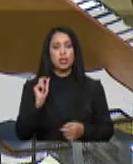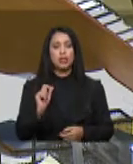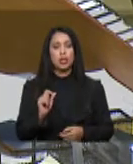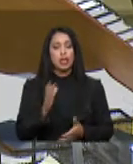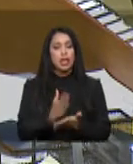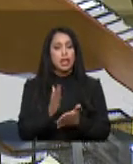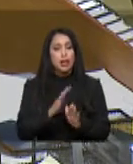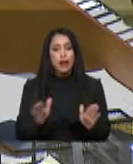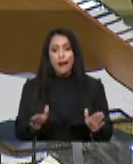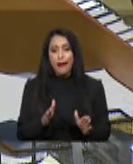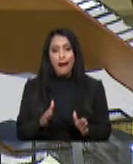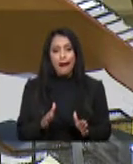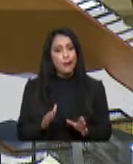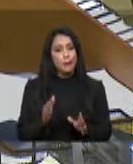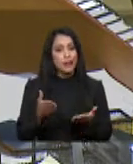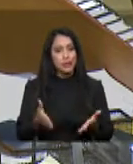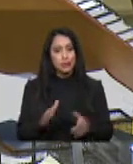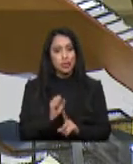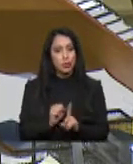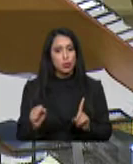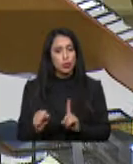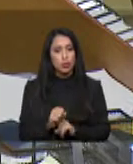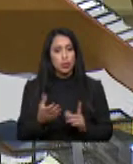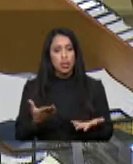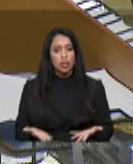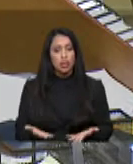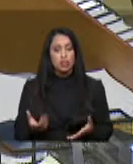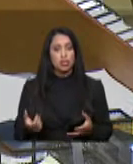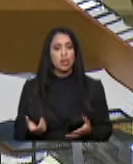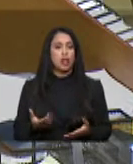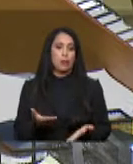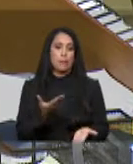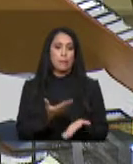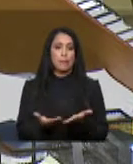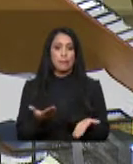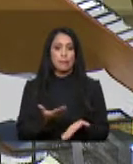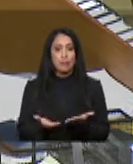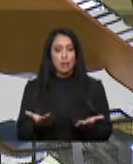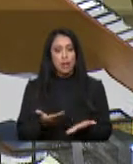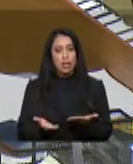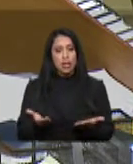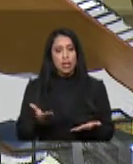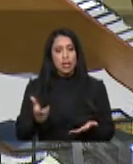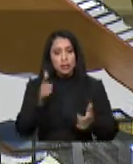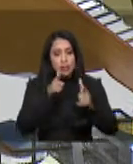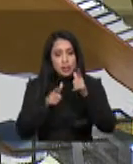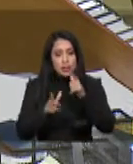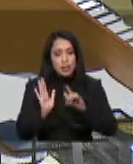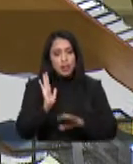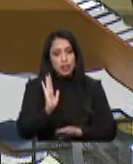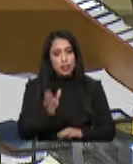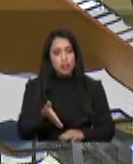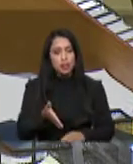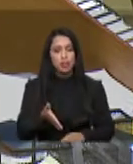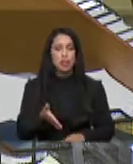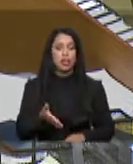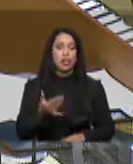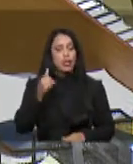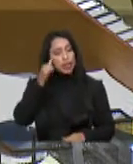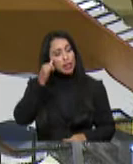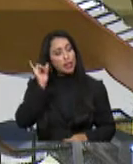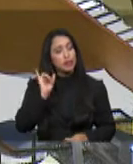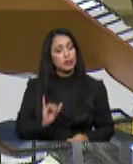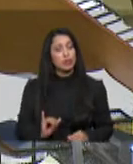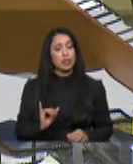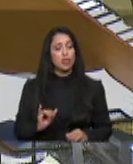participação popular, sob o argumento da impossibilidade de retrocesso. Gostaria de mencionar aqui também que o Congresso Nacional, por meio da